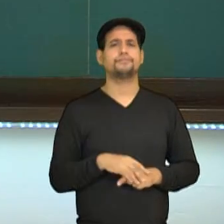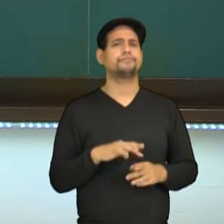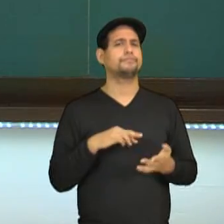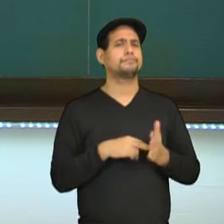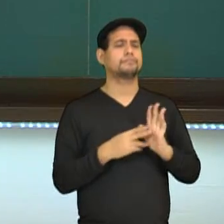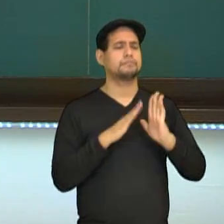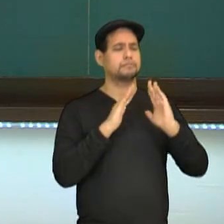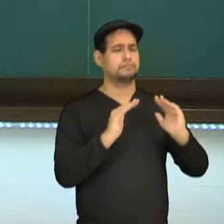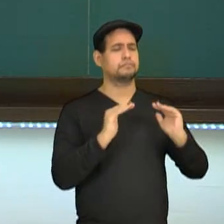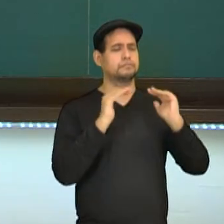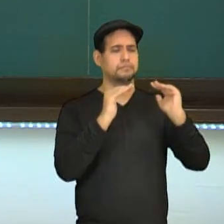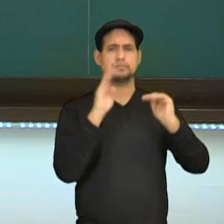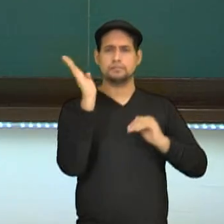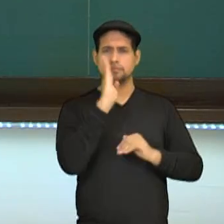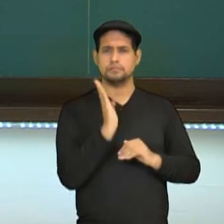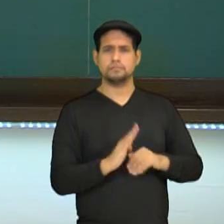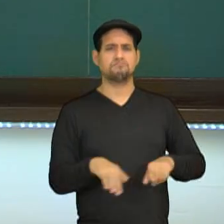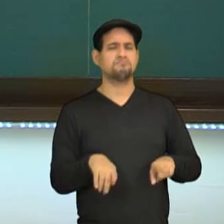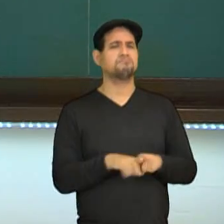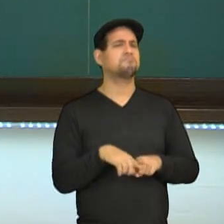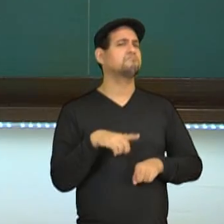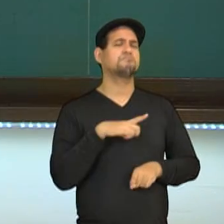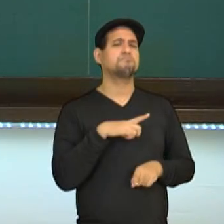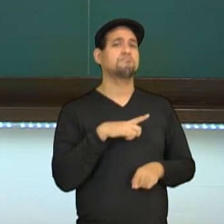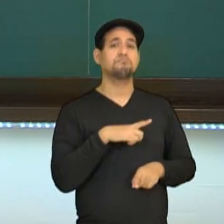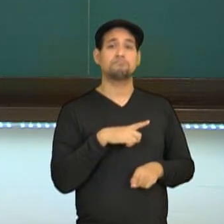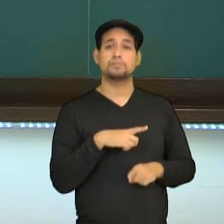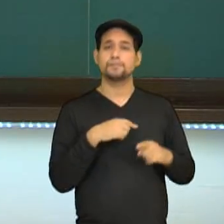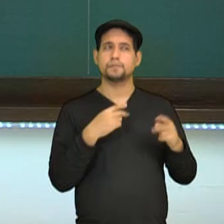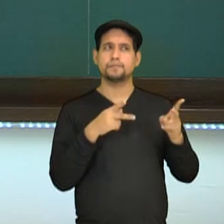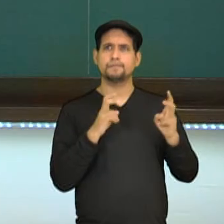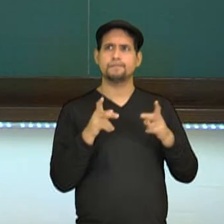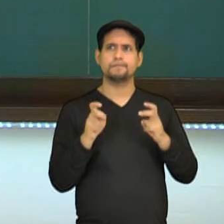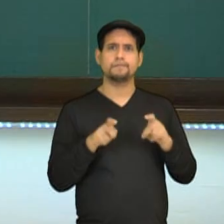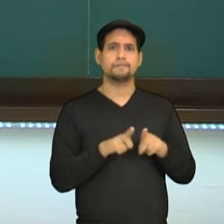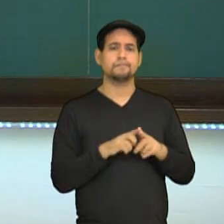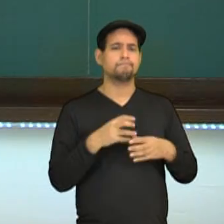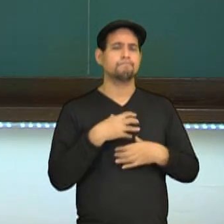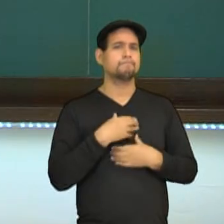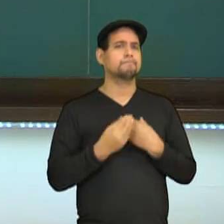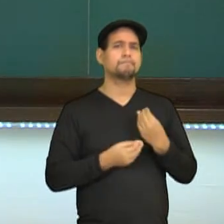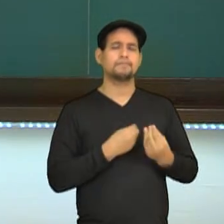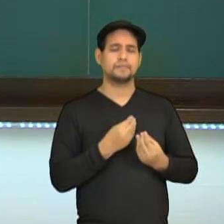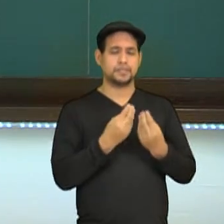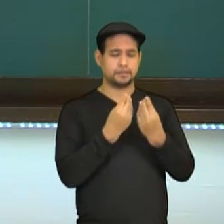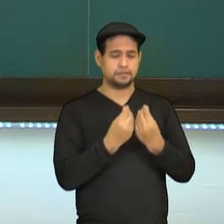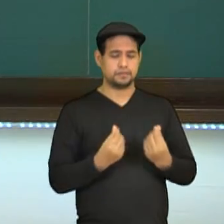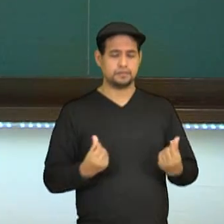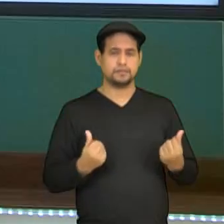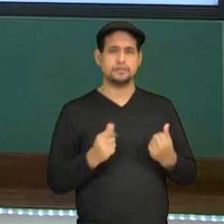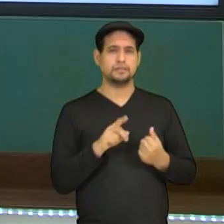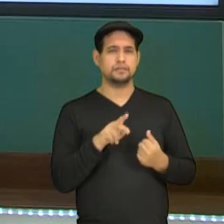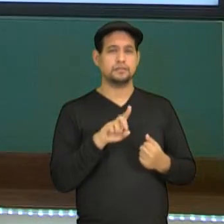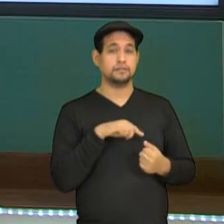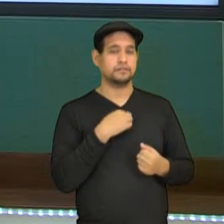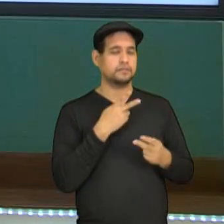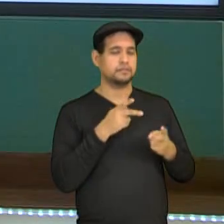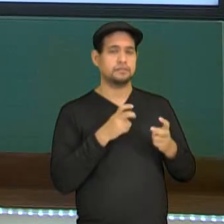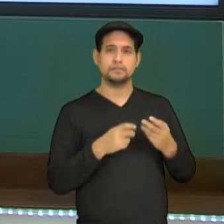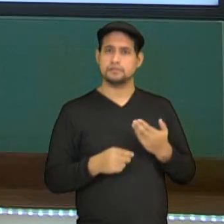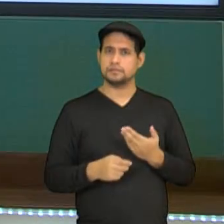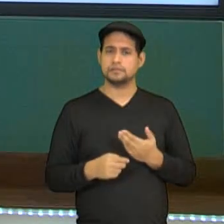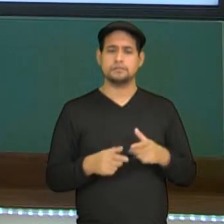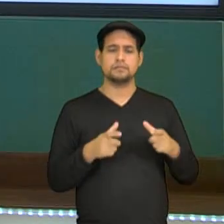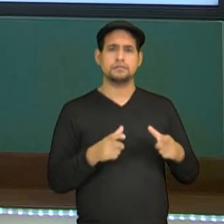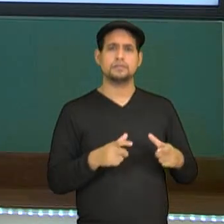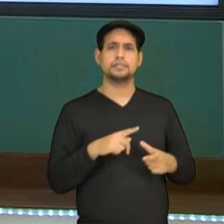Estas elevações no Brasil tendem a ser observadas no sentido mais desgastado, como vemos aqui, ó. Na